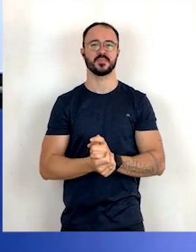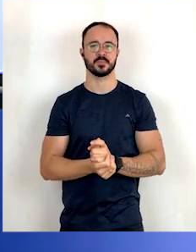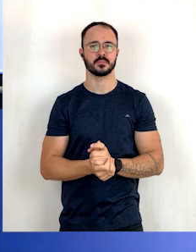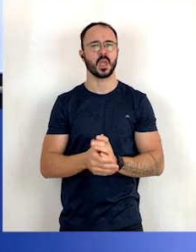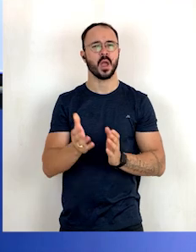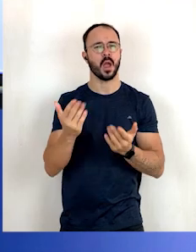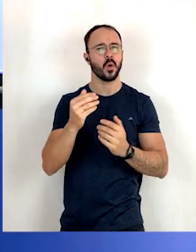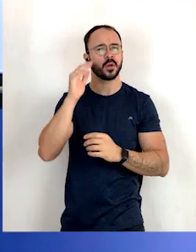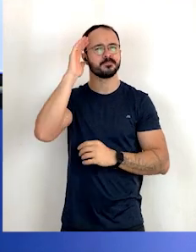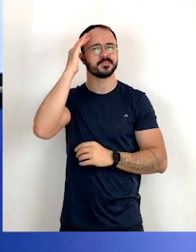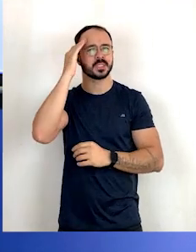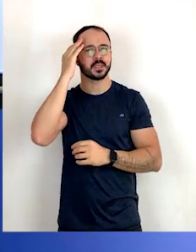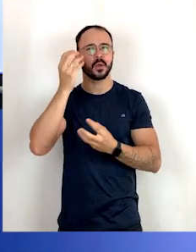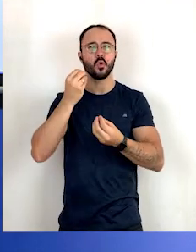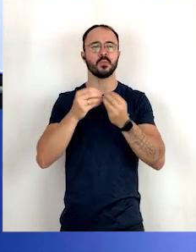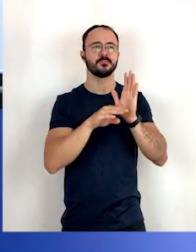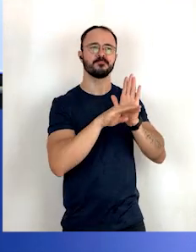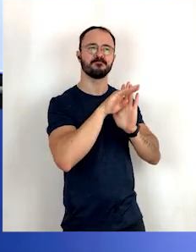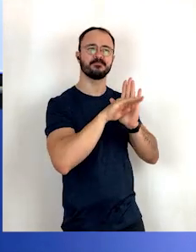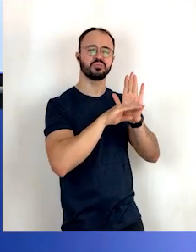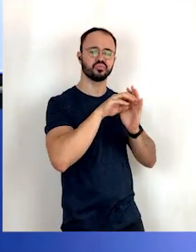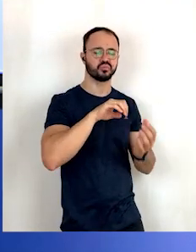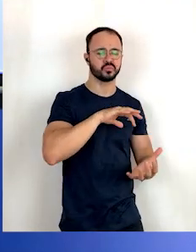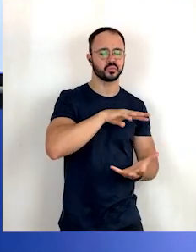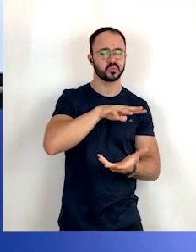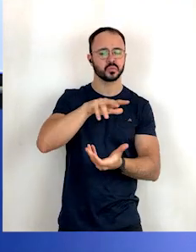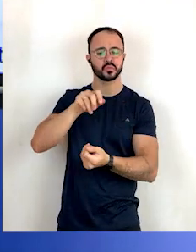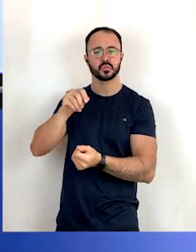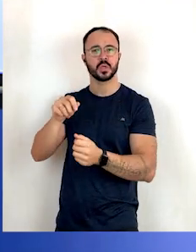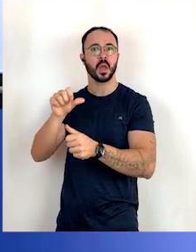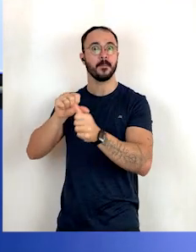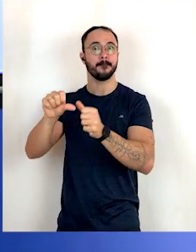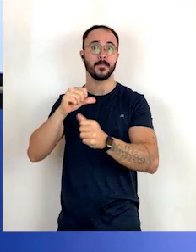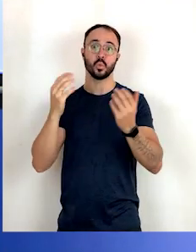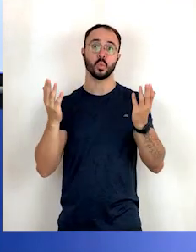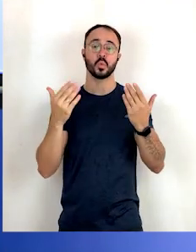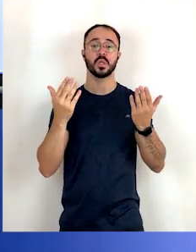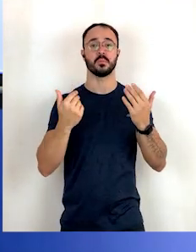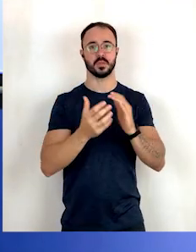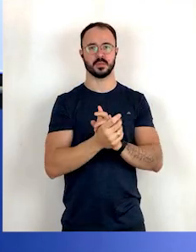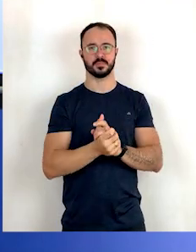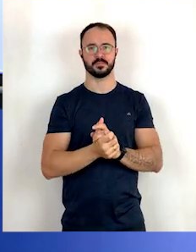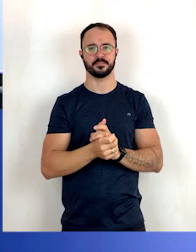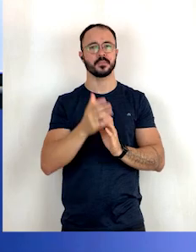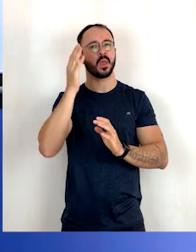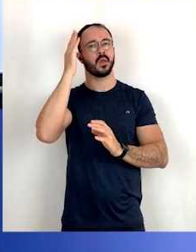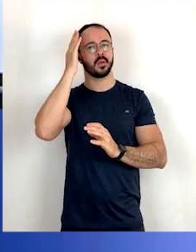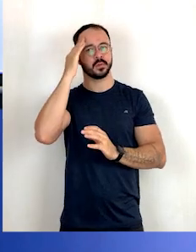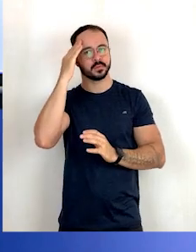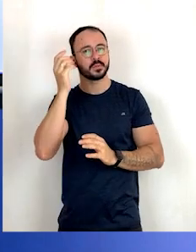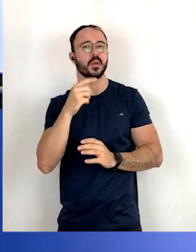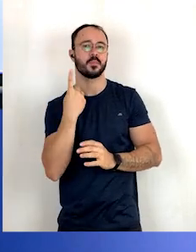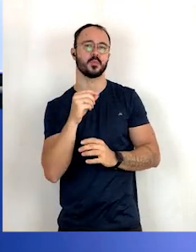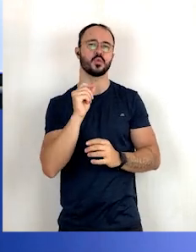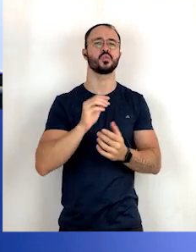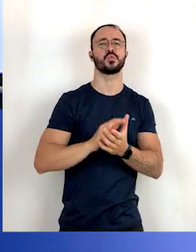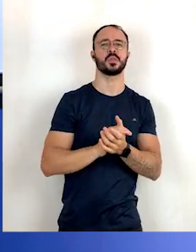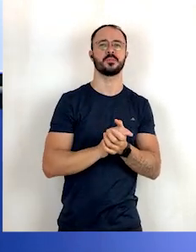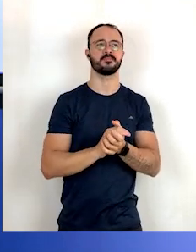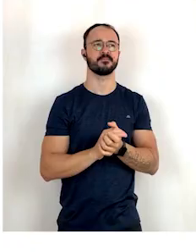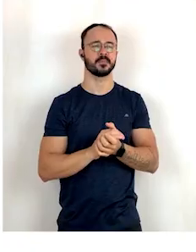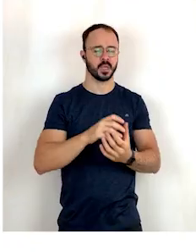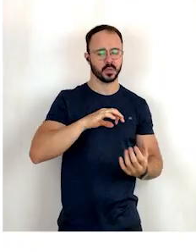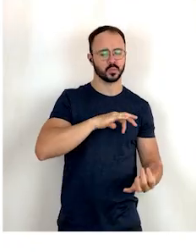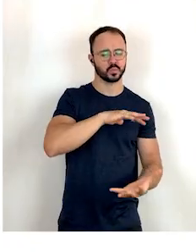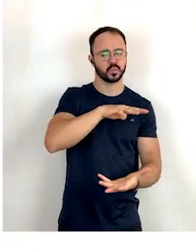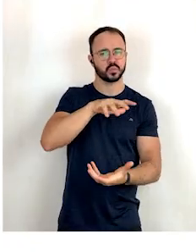que o aquecimento global tem a ver com as alterações climáticas? Nós sabemos que o agravamento do efeito estufa acaba agravando o aquecimento